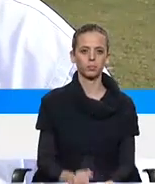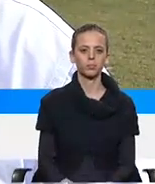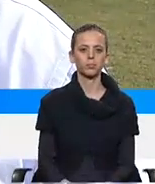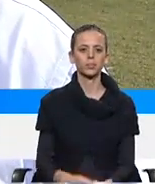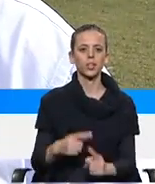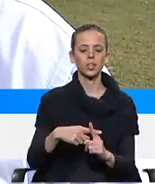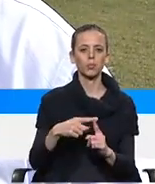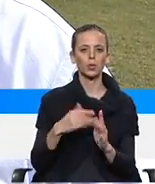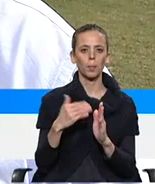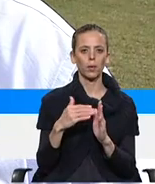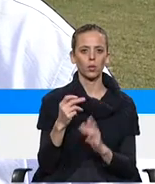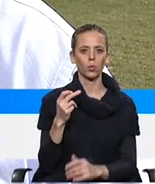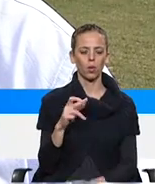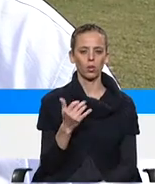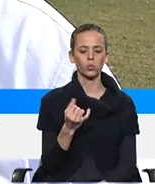média do ar